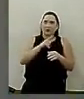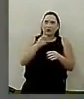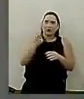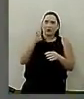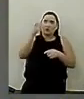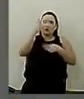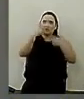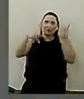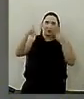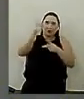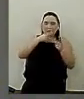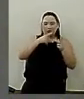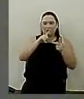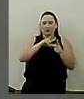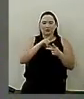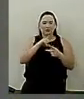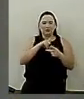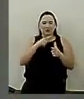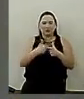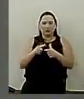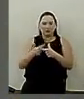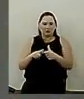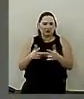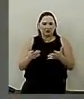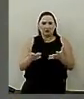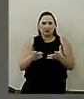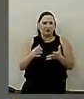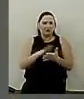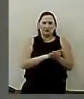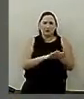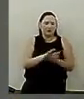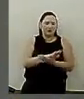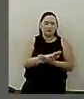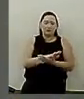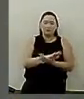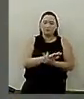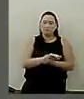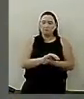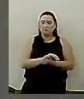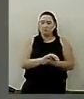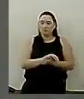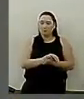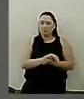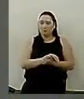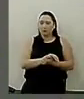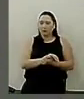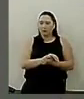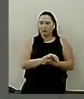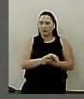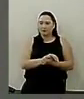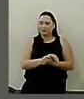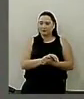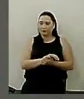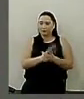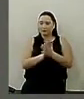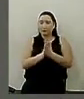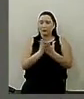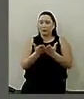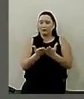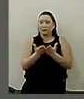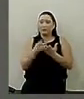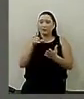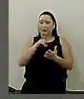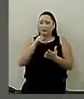esses ventos, esses eventos catastróficos da criação. A Bíblia não